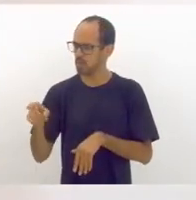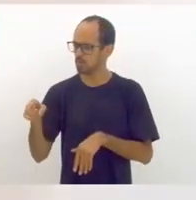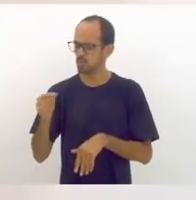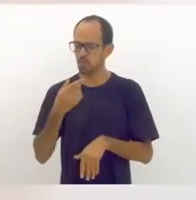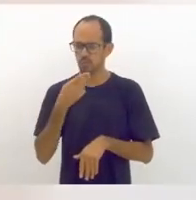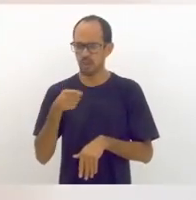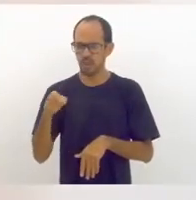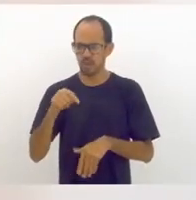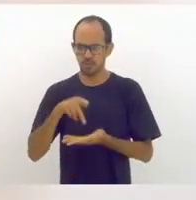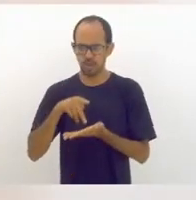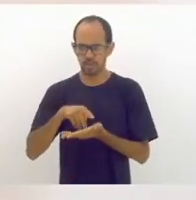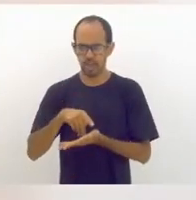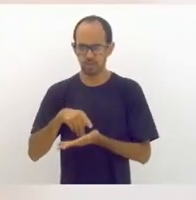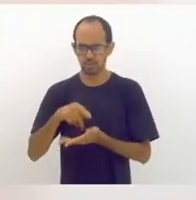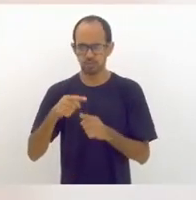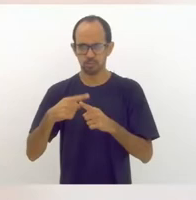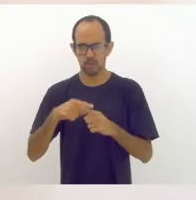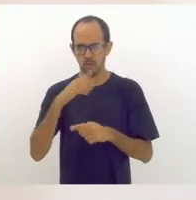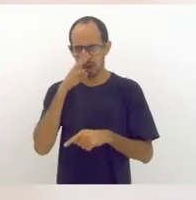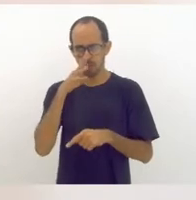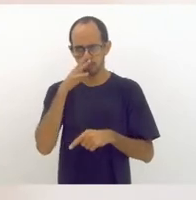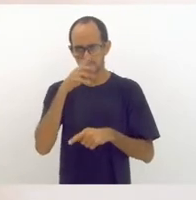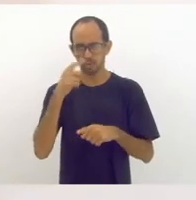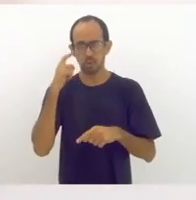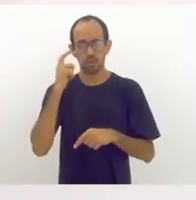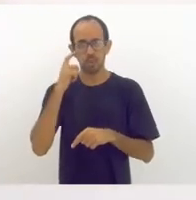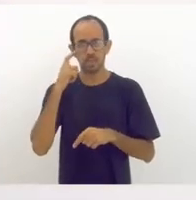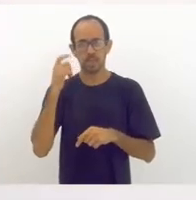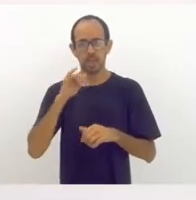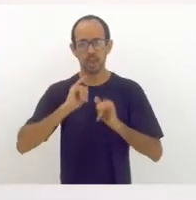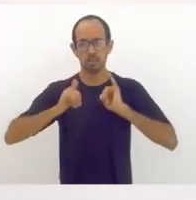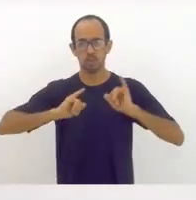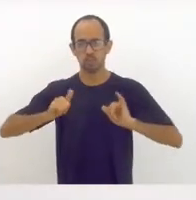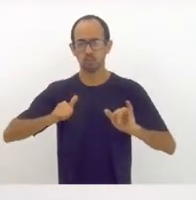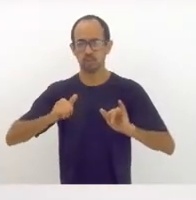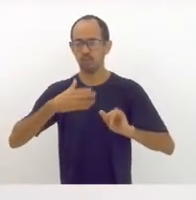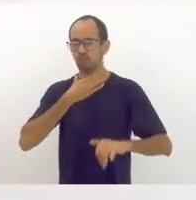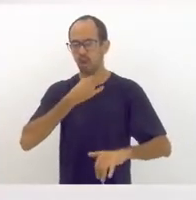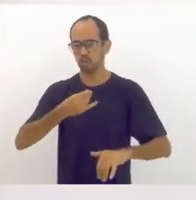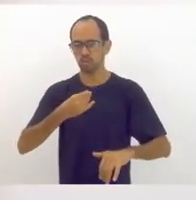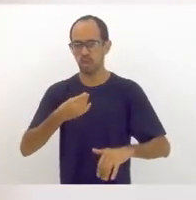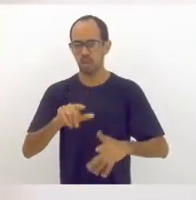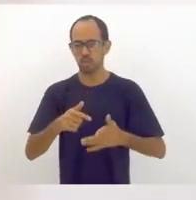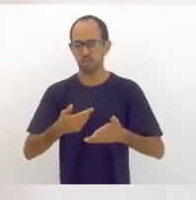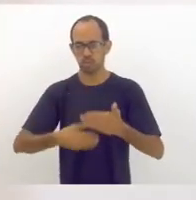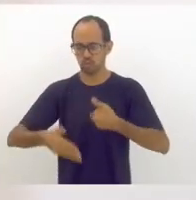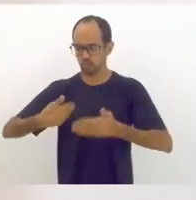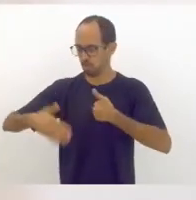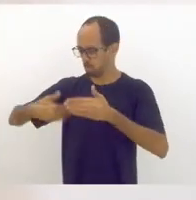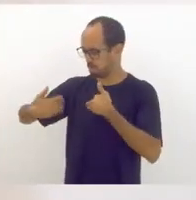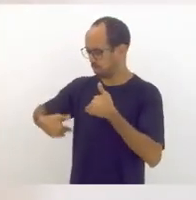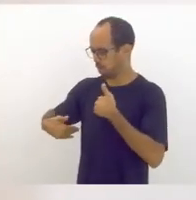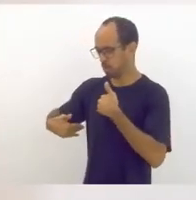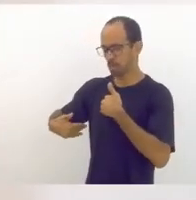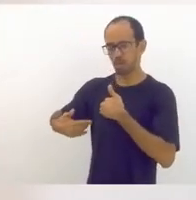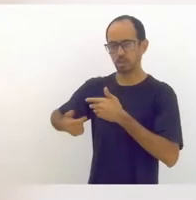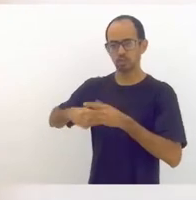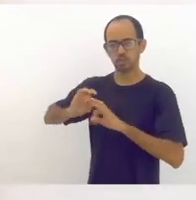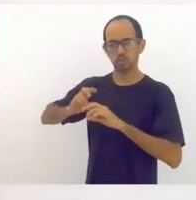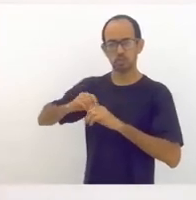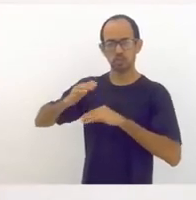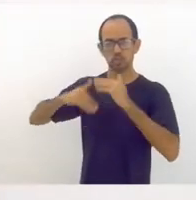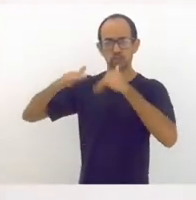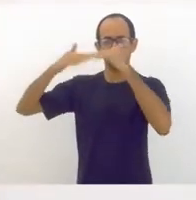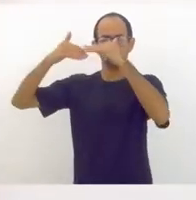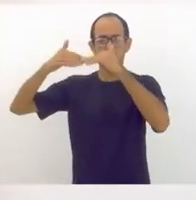era verdade, porque é tão absurdo que eu achei que era fake news. A gente andar, hoje em dia, para trás, de maneira tão abrupta assim, na preservação do